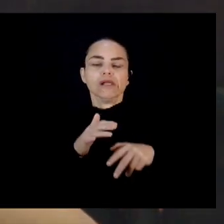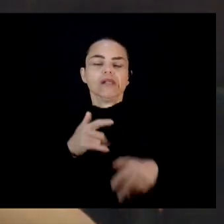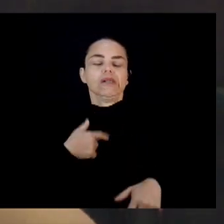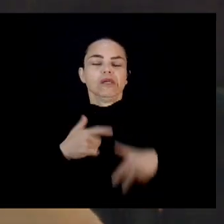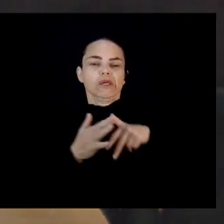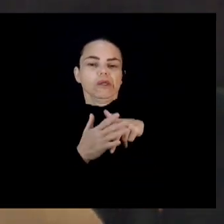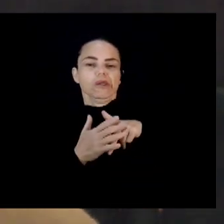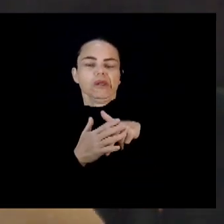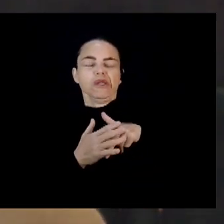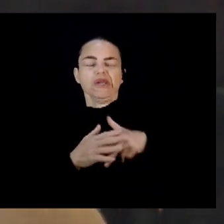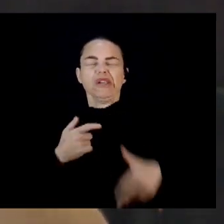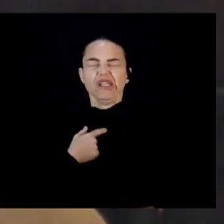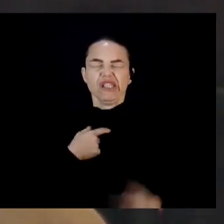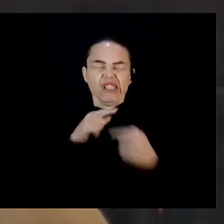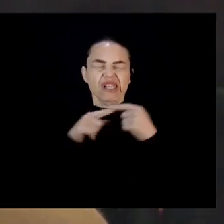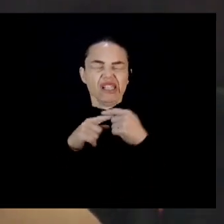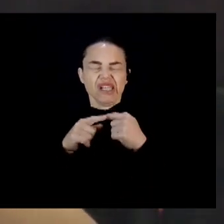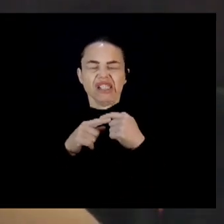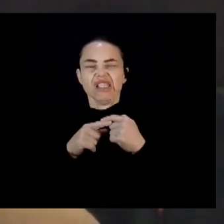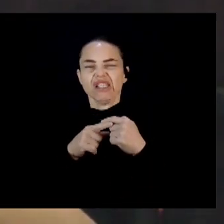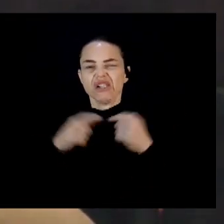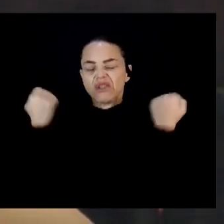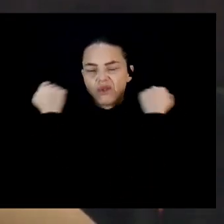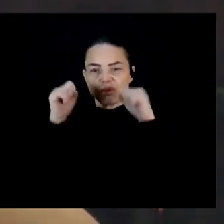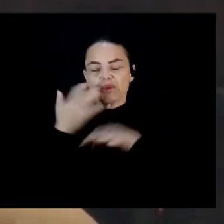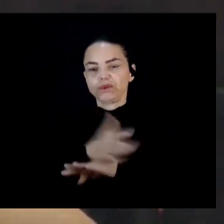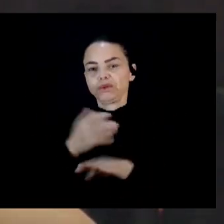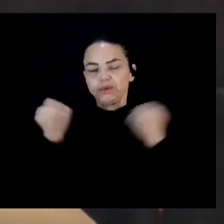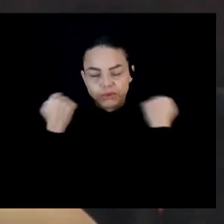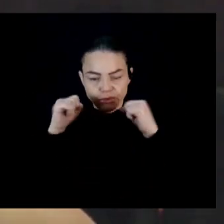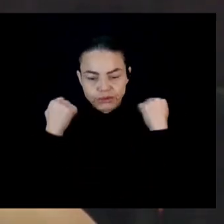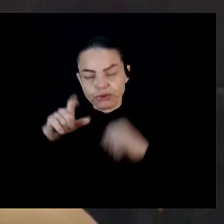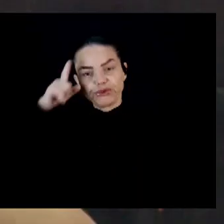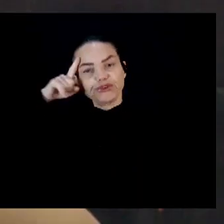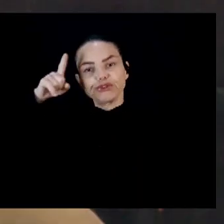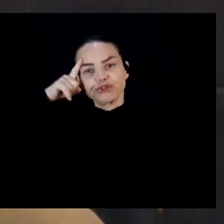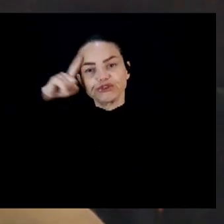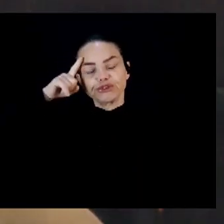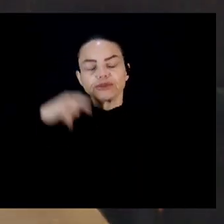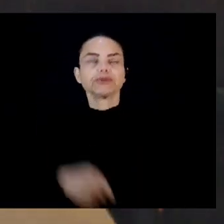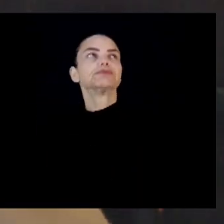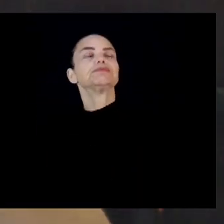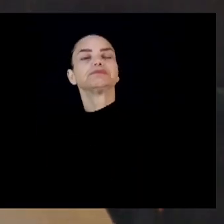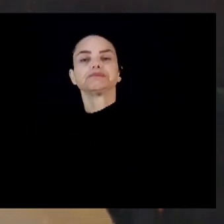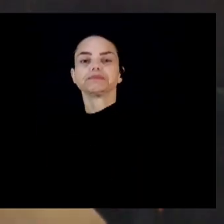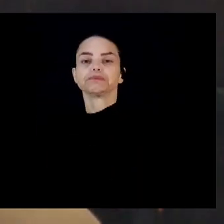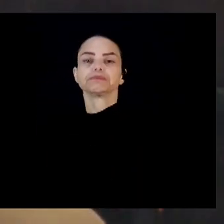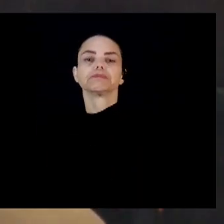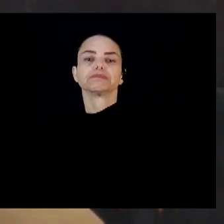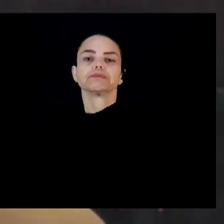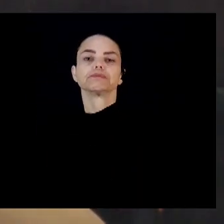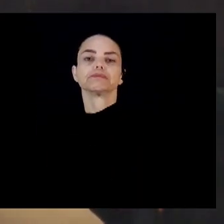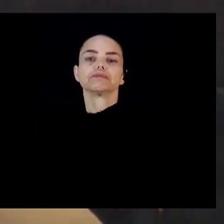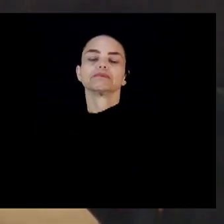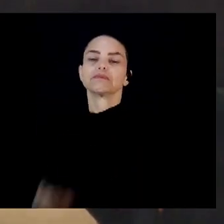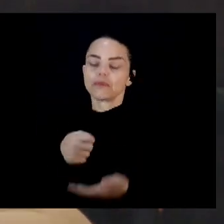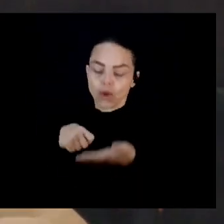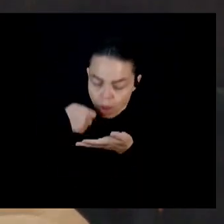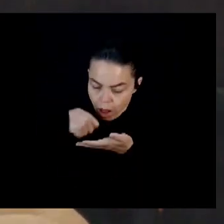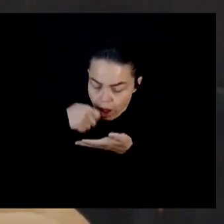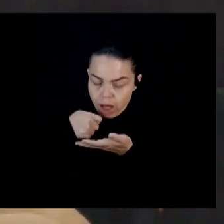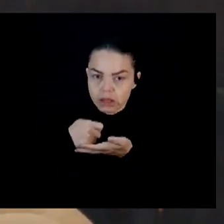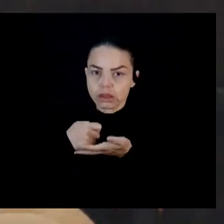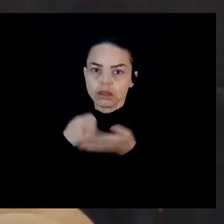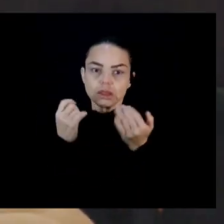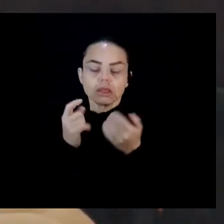colocou de meta de fazer treinamento assim todos os dias, ela estava fazendo, e alimentação muito restrita. Quando ela